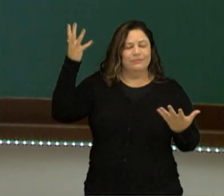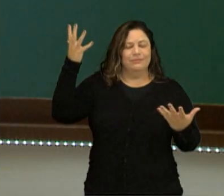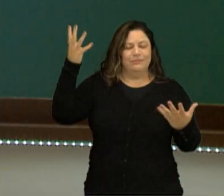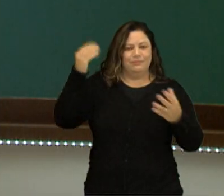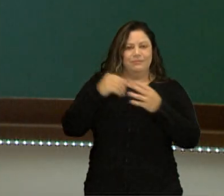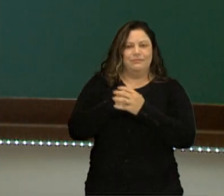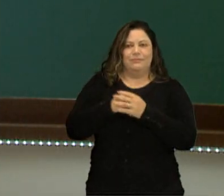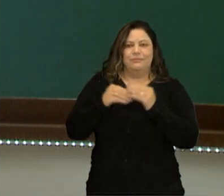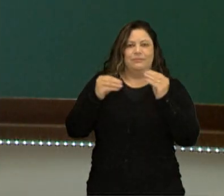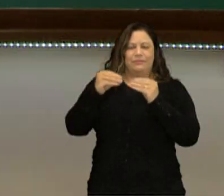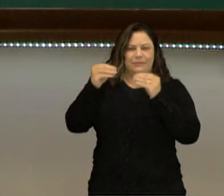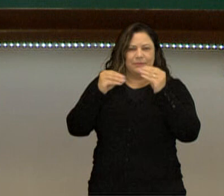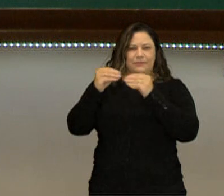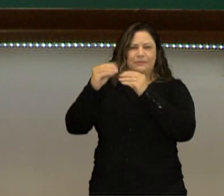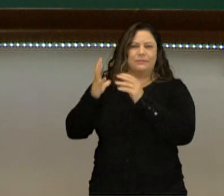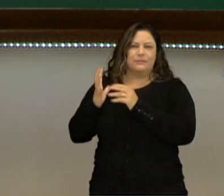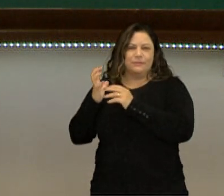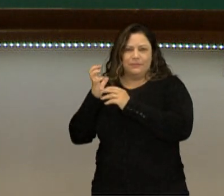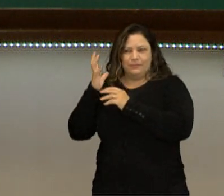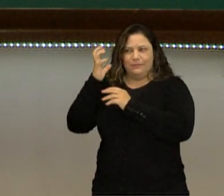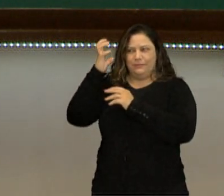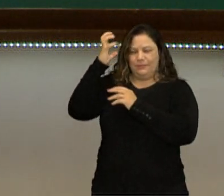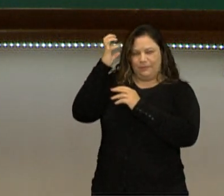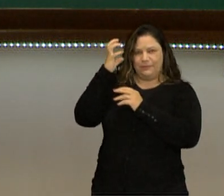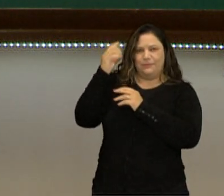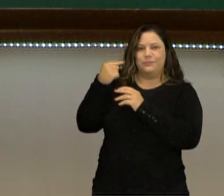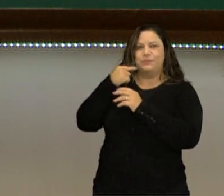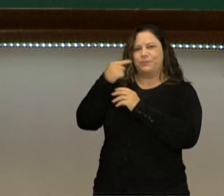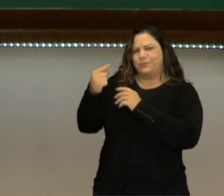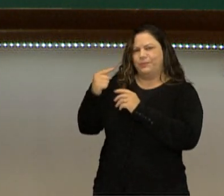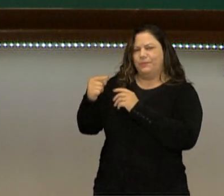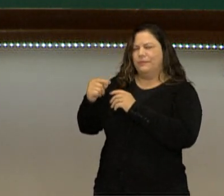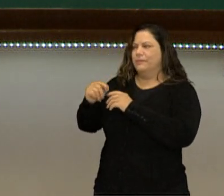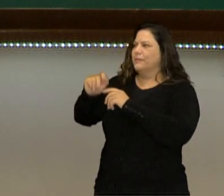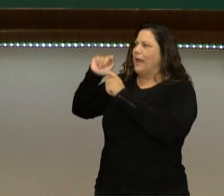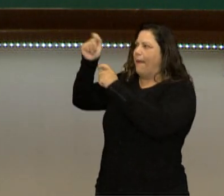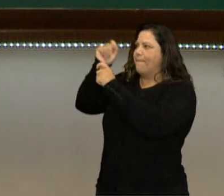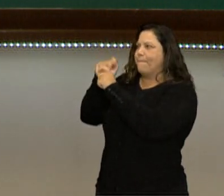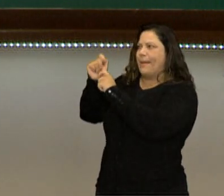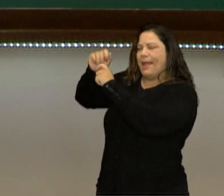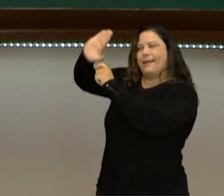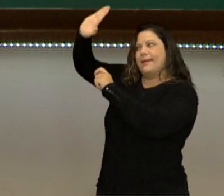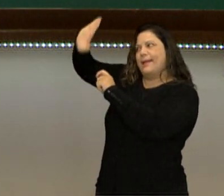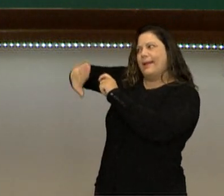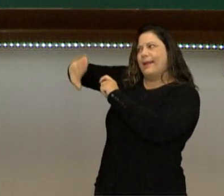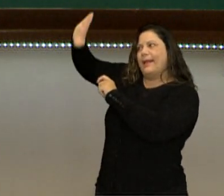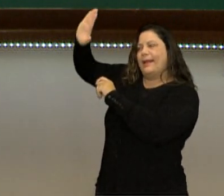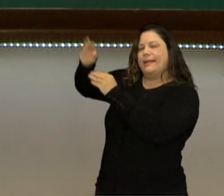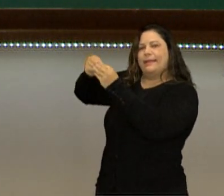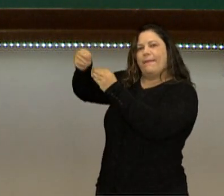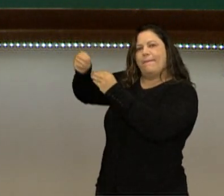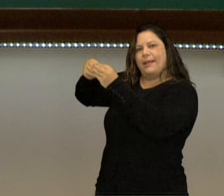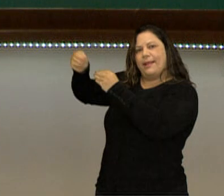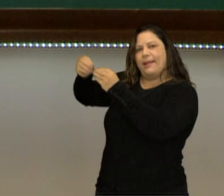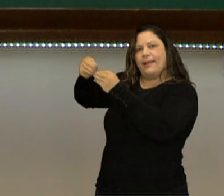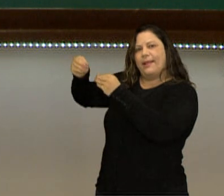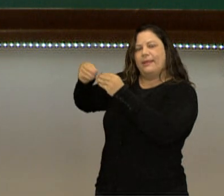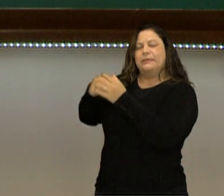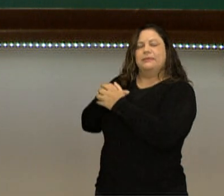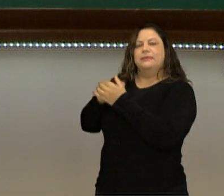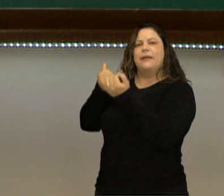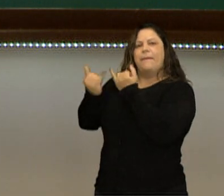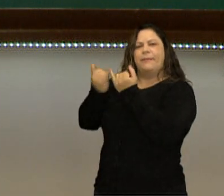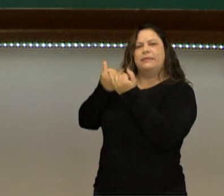Isaac Newton furou a parede do quarto e colocou esse acrílico, esse prisma. E a água faz o papel do acrílico